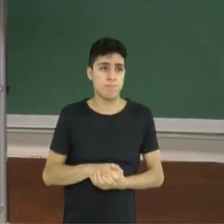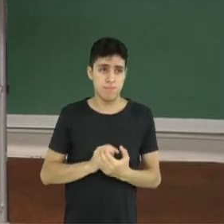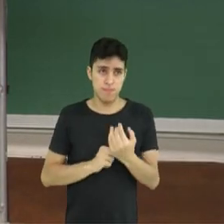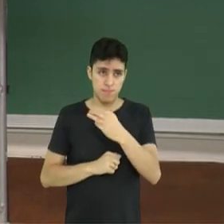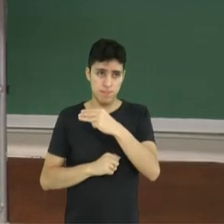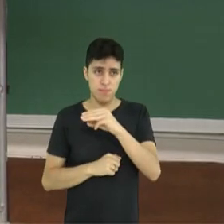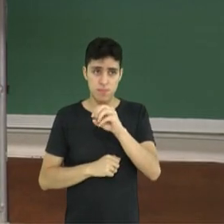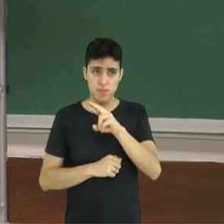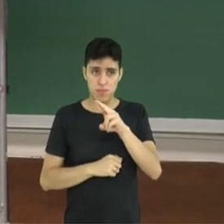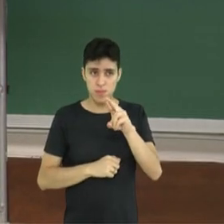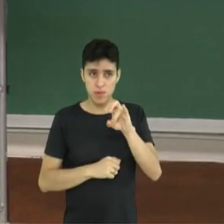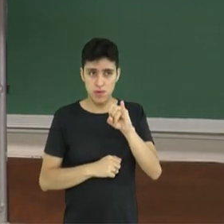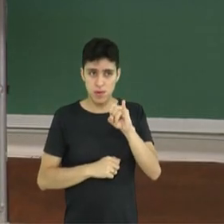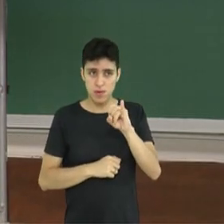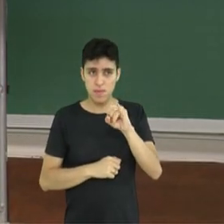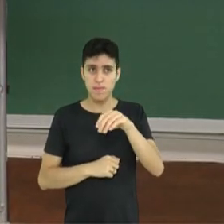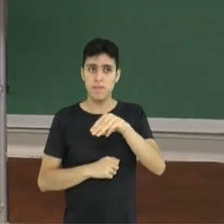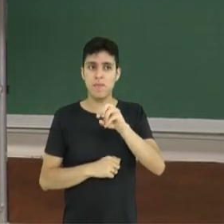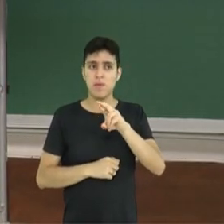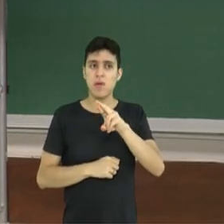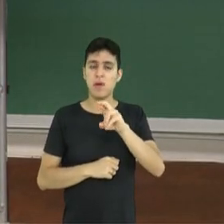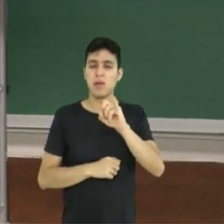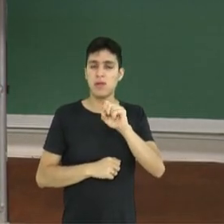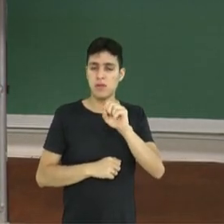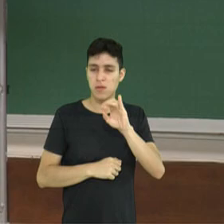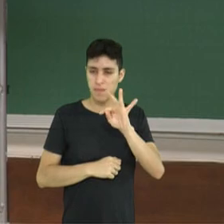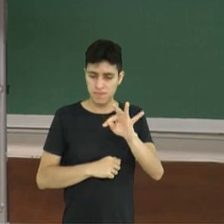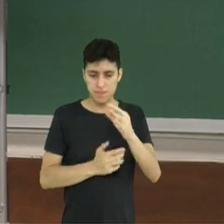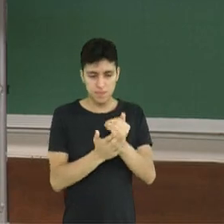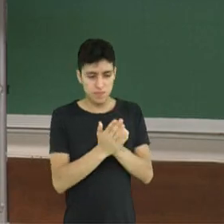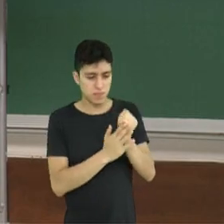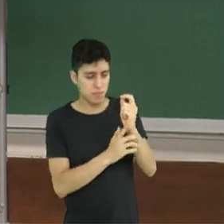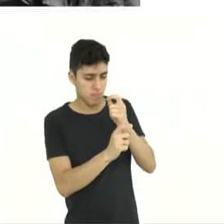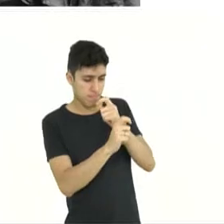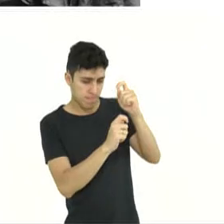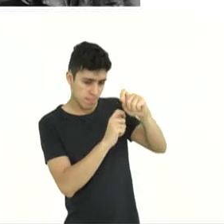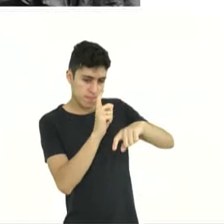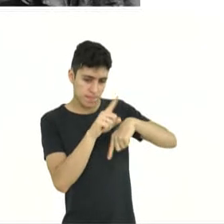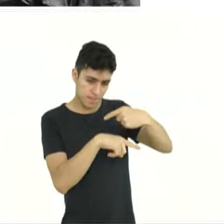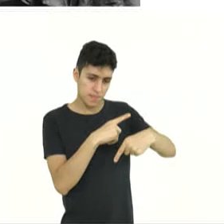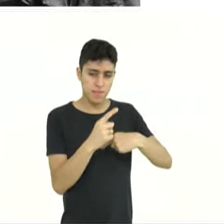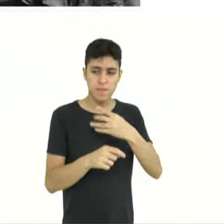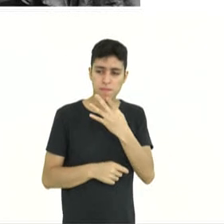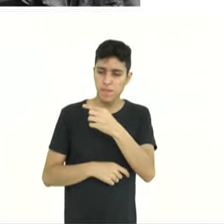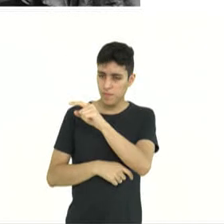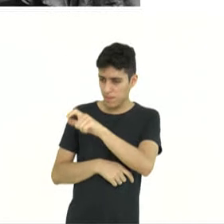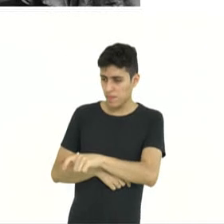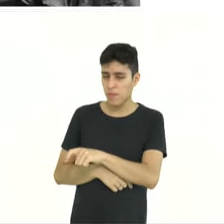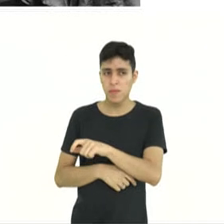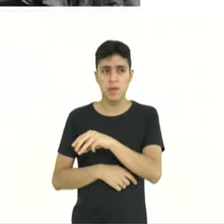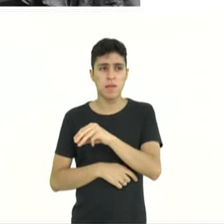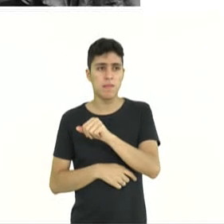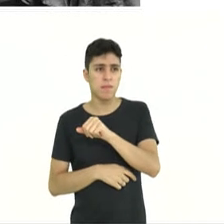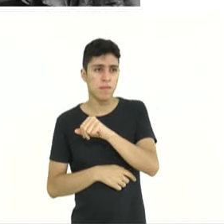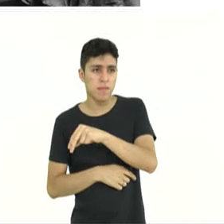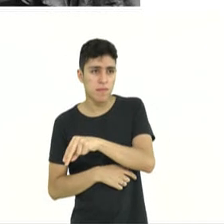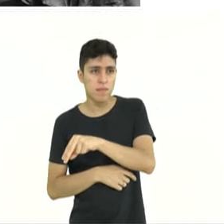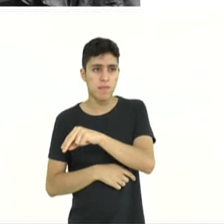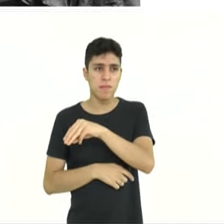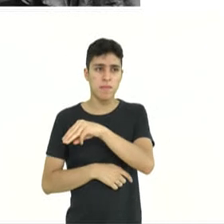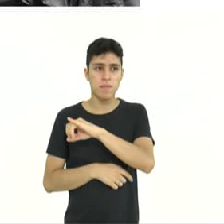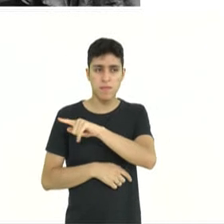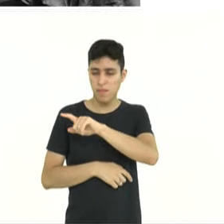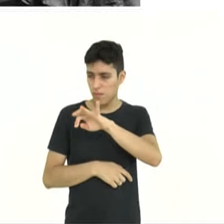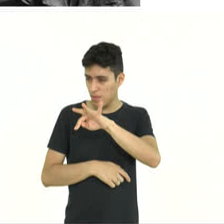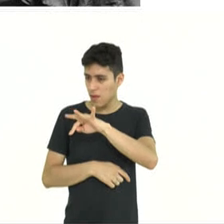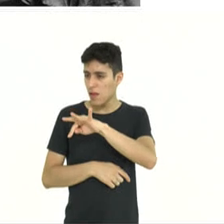monitor é uma delas né que iniciou com cor e escultura dormir e quando conheceu mani posou para